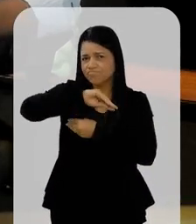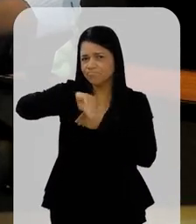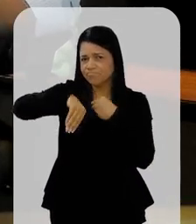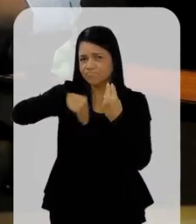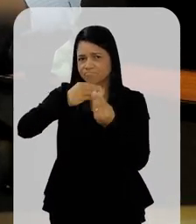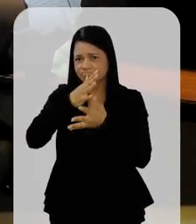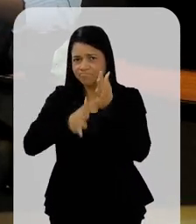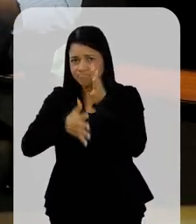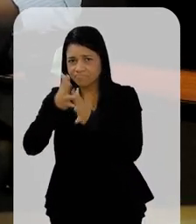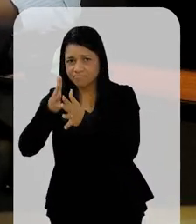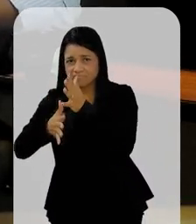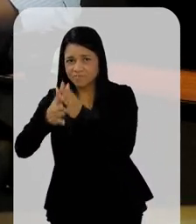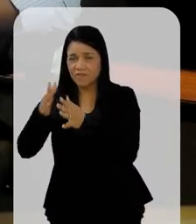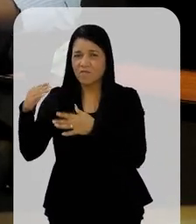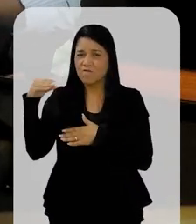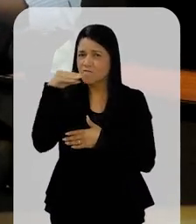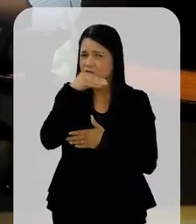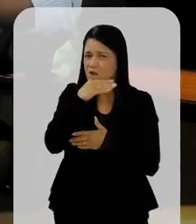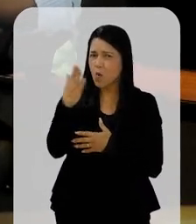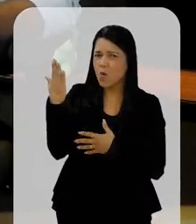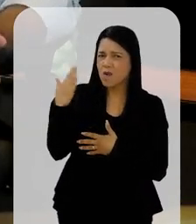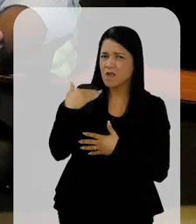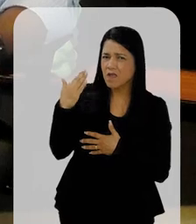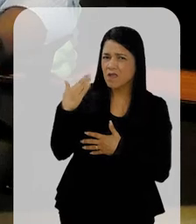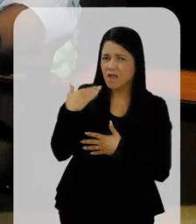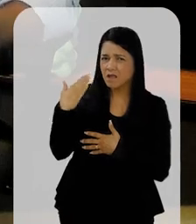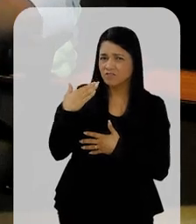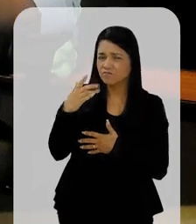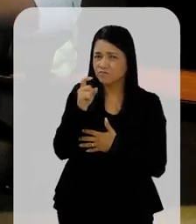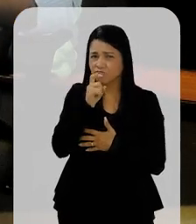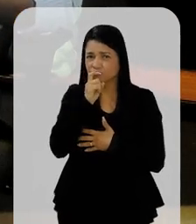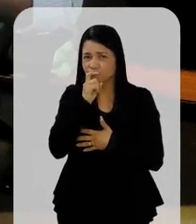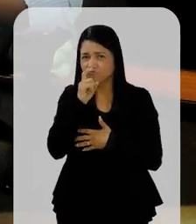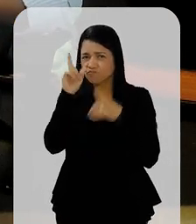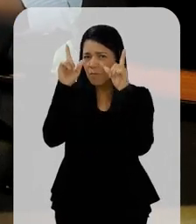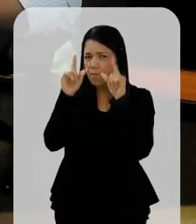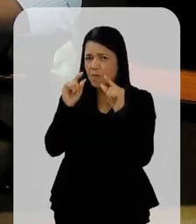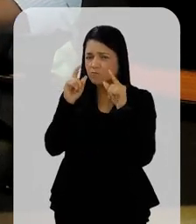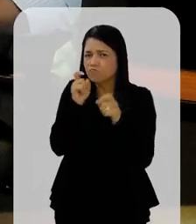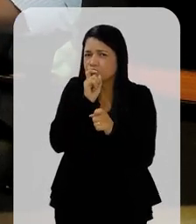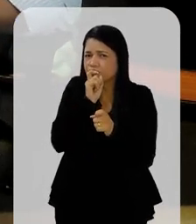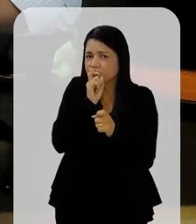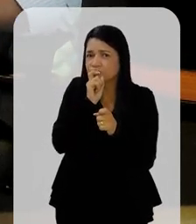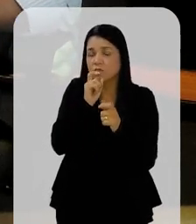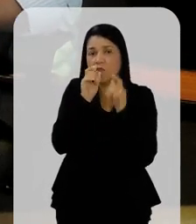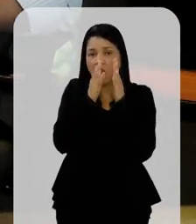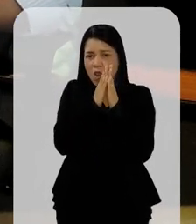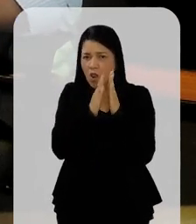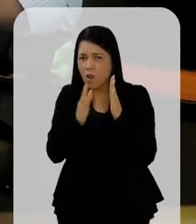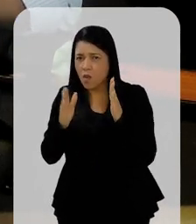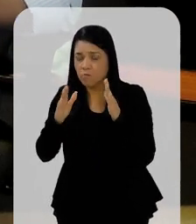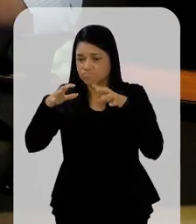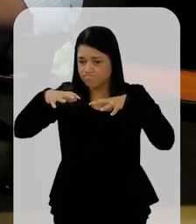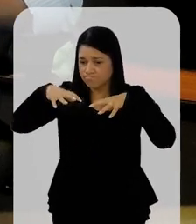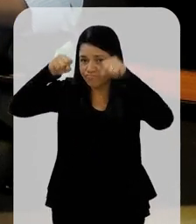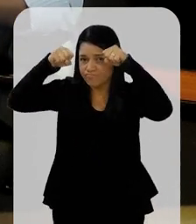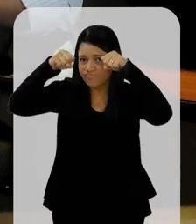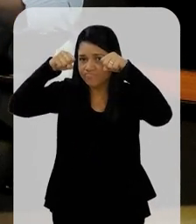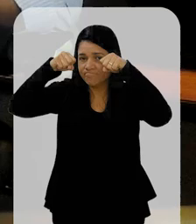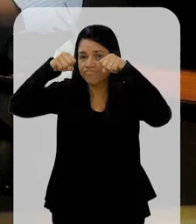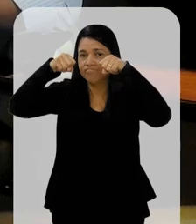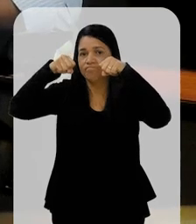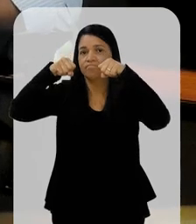desreguladas. Verões mais ou nem tão quentes assim, invernos menos frios, períodos longos de estiagem que